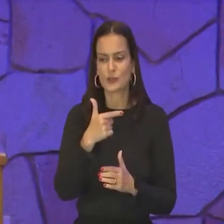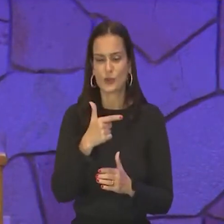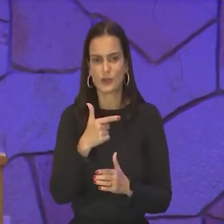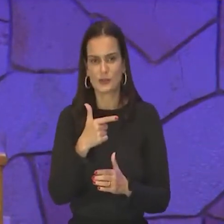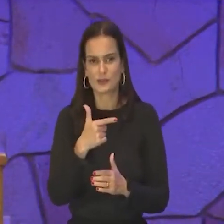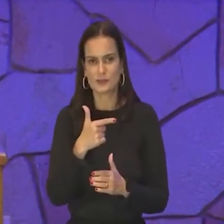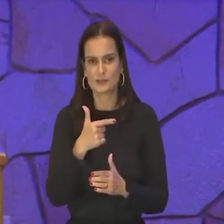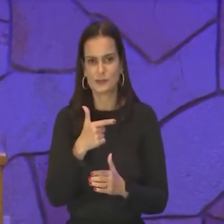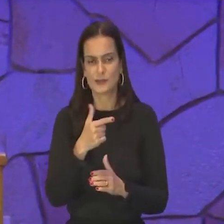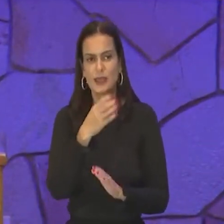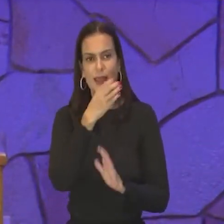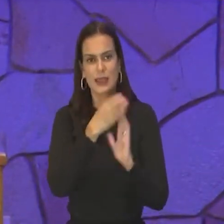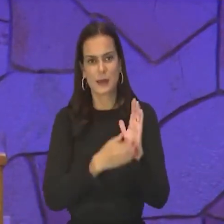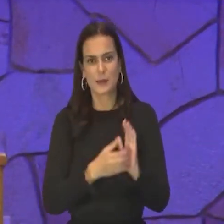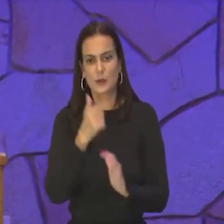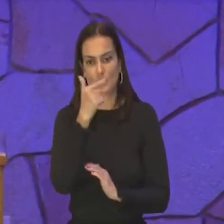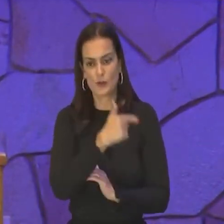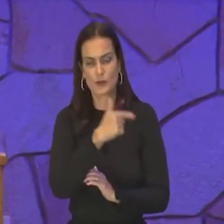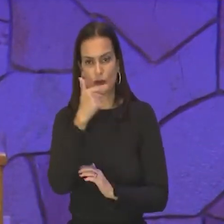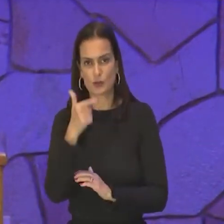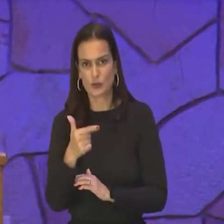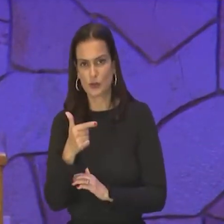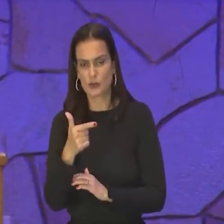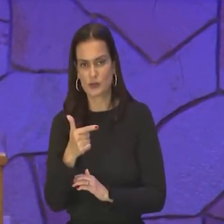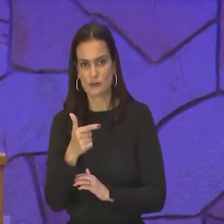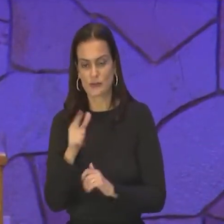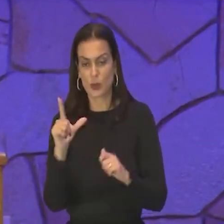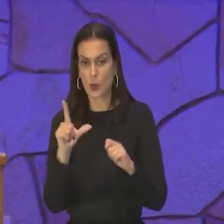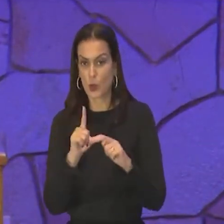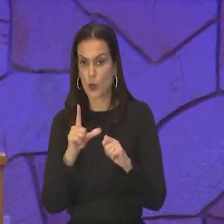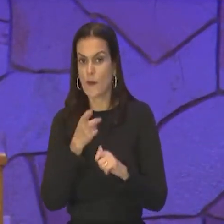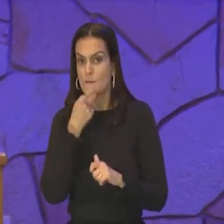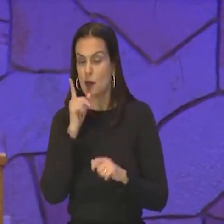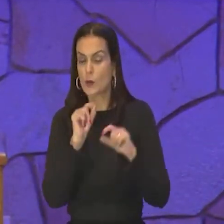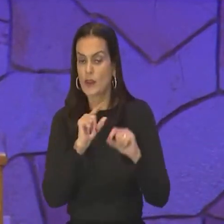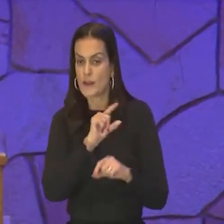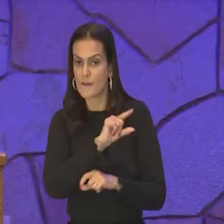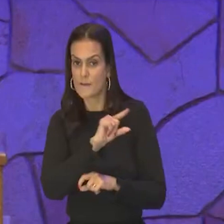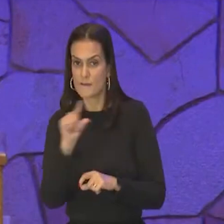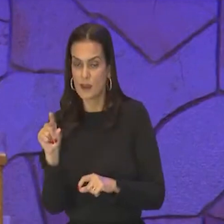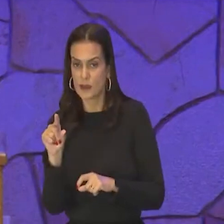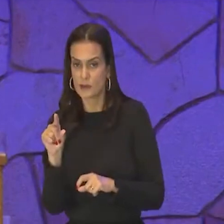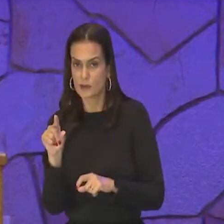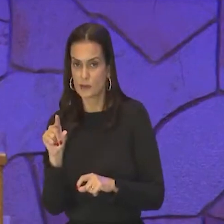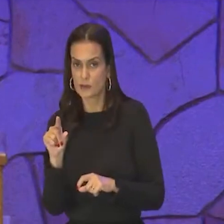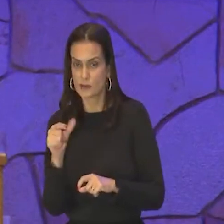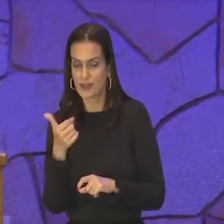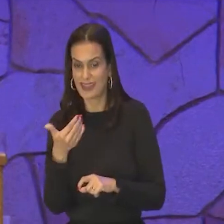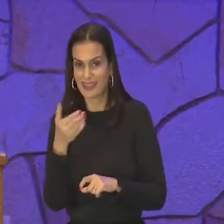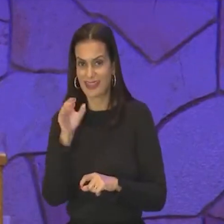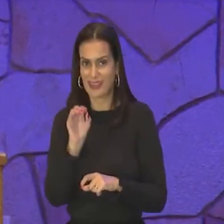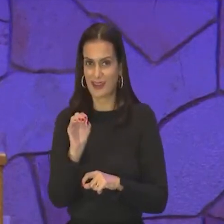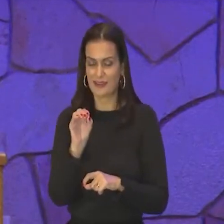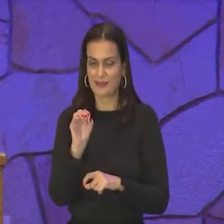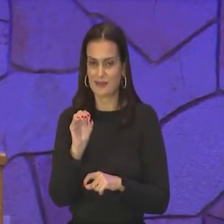no capítulo 22 de Lucas, veja o que nos diz o verso de número 10.